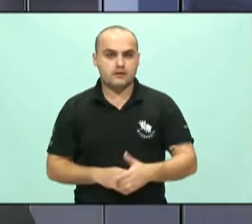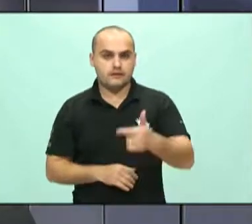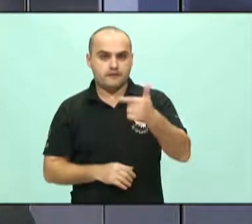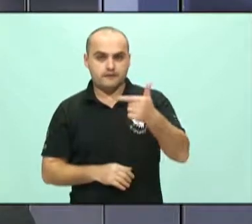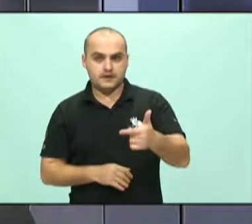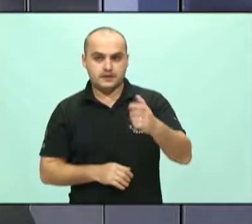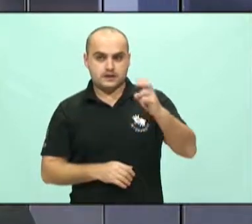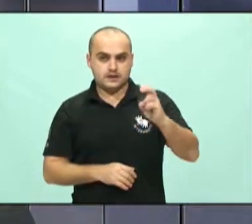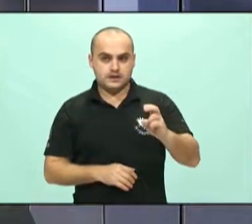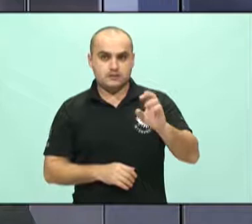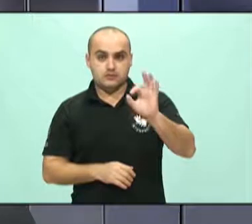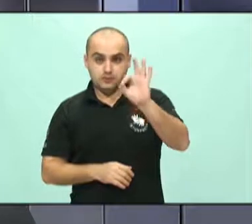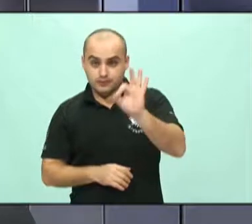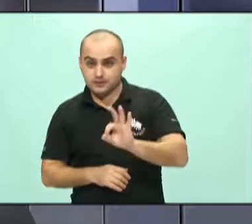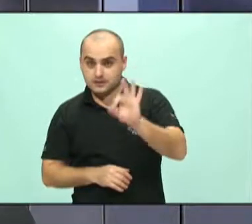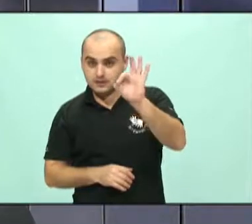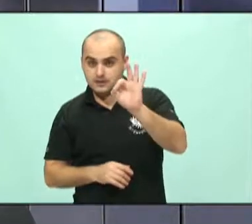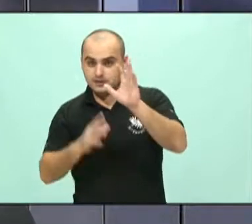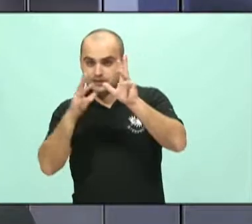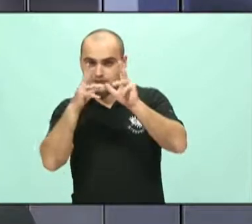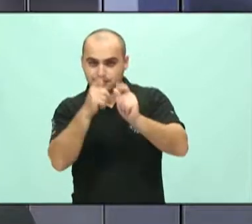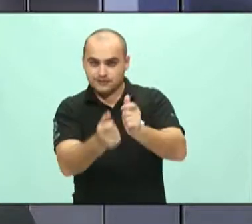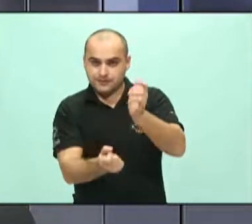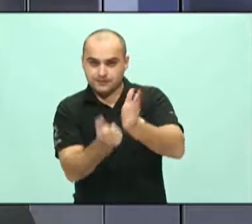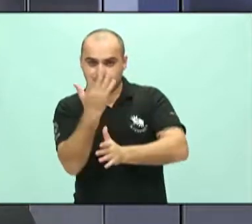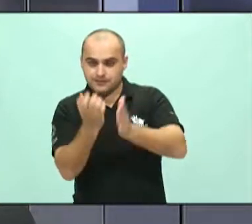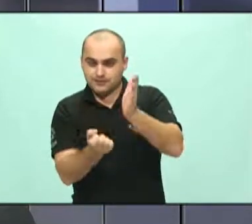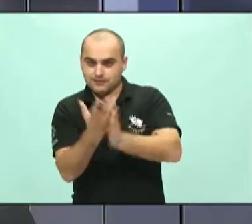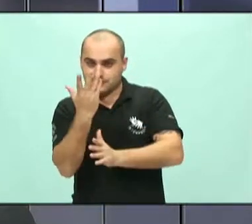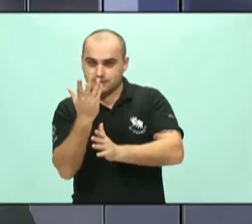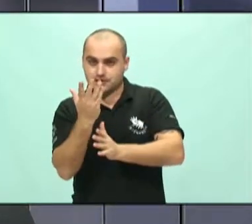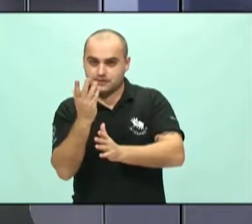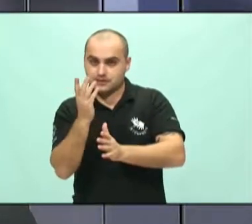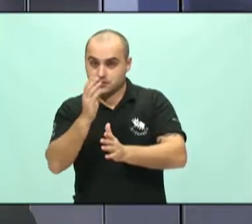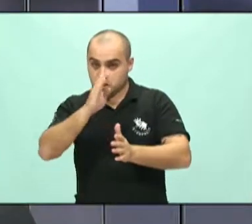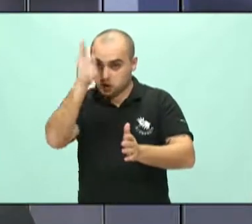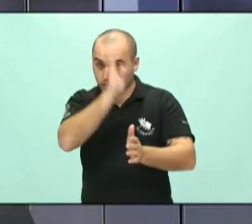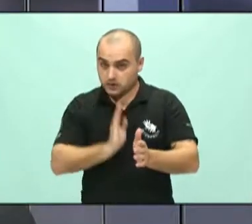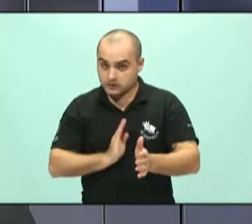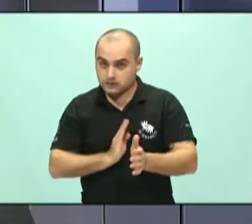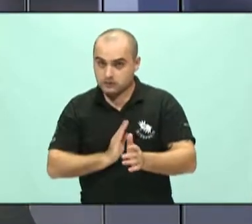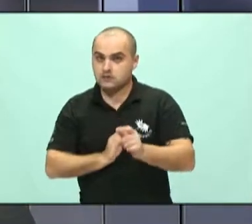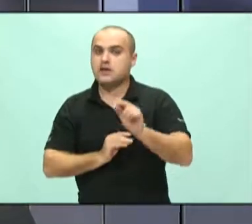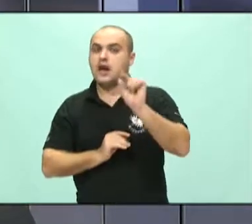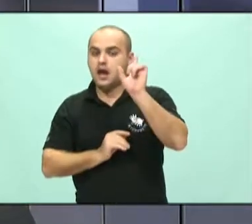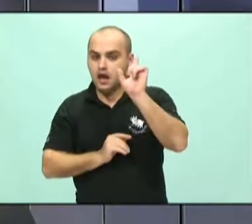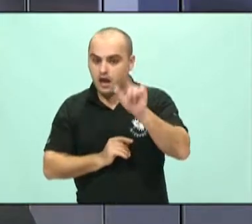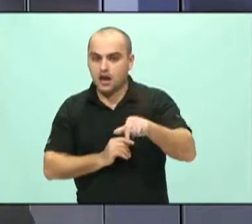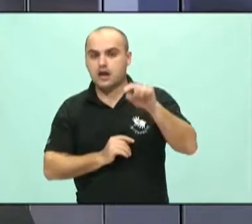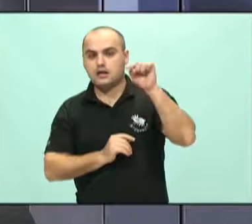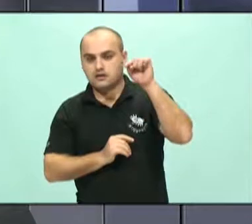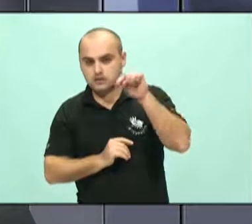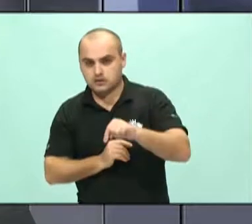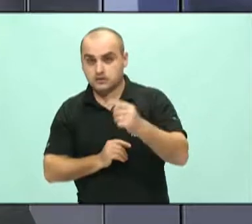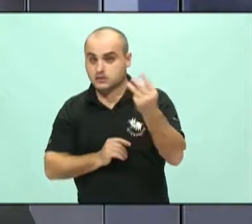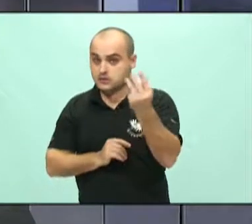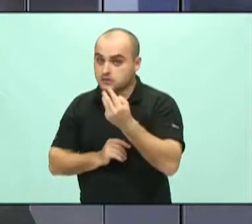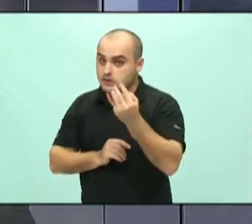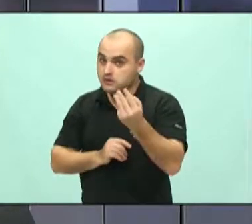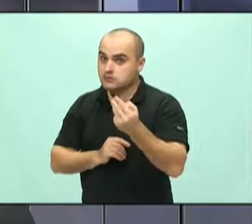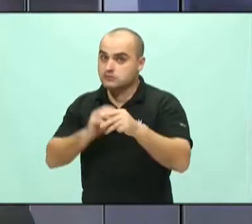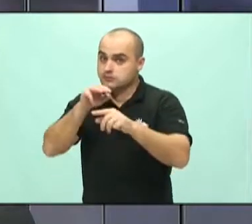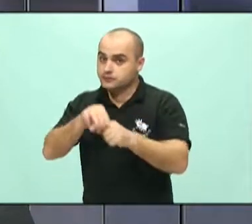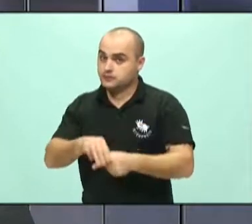25% de toda a produção industrial de pesca do Brasil está concentrada nesses 3